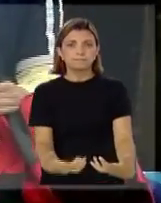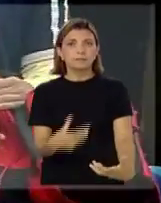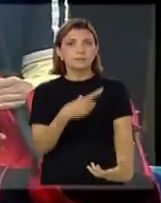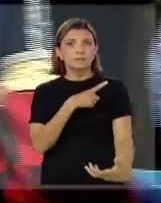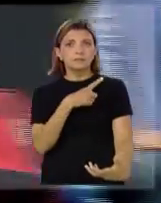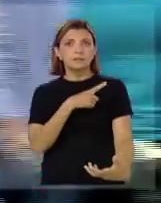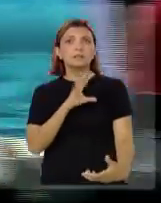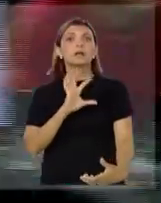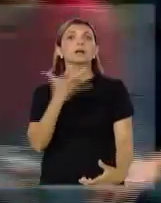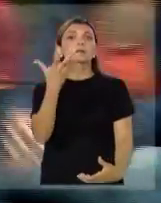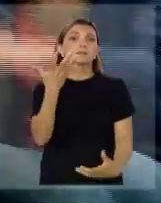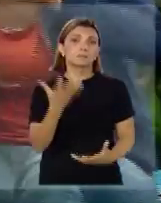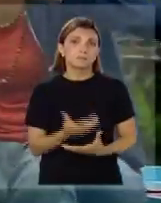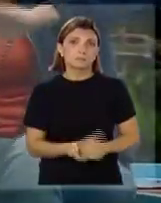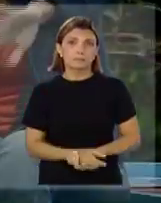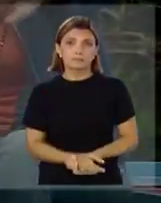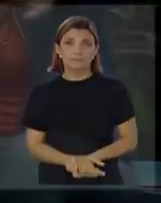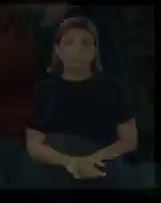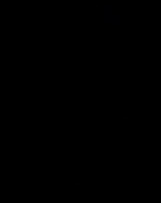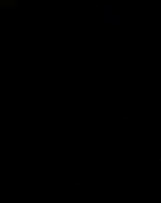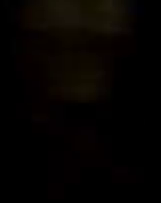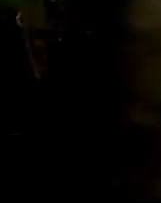É, mas aí depois vem a vazante e ó.